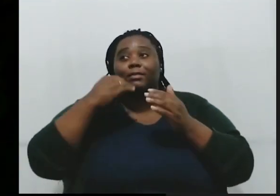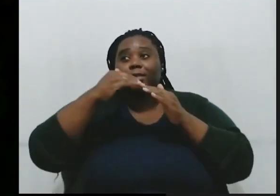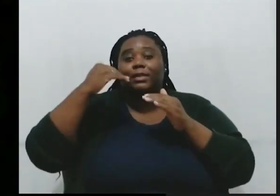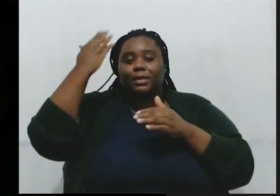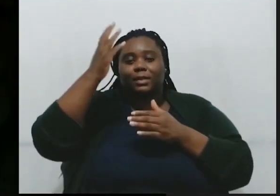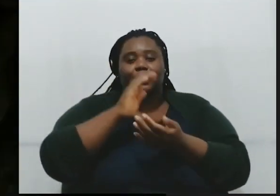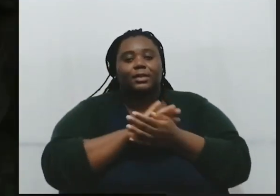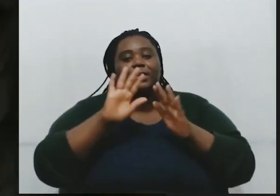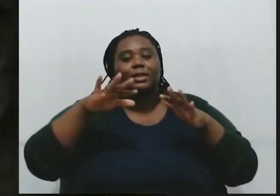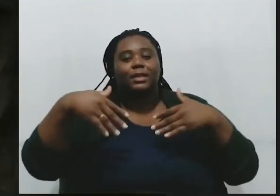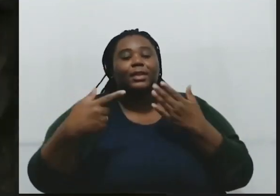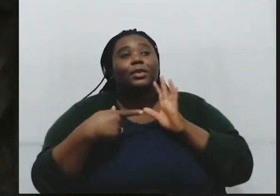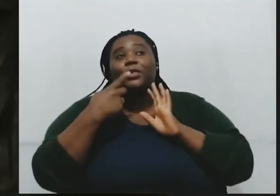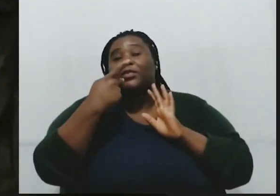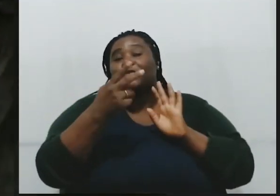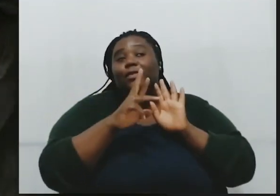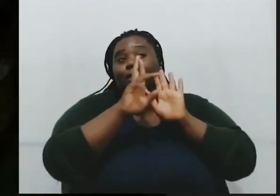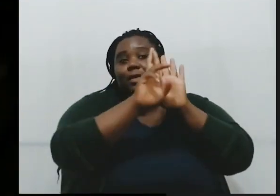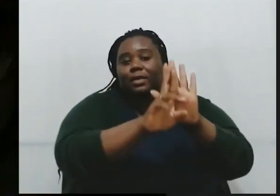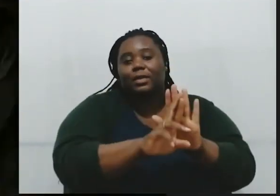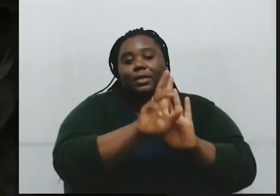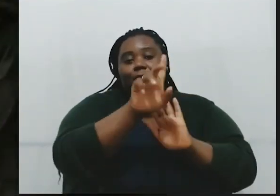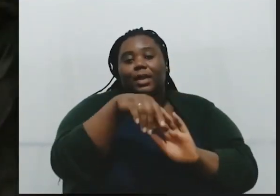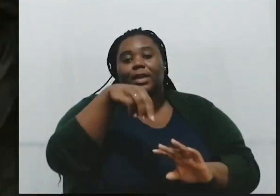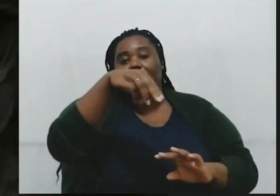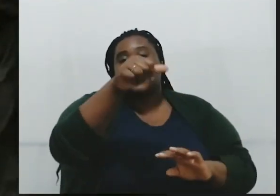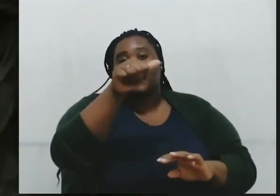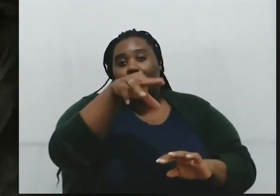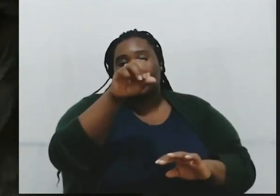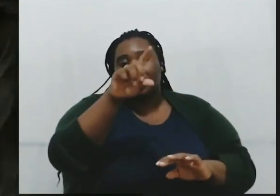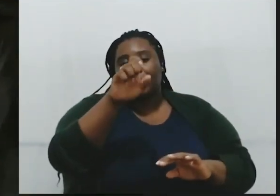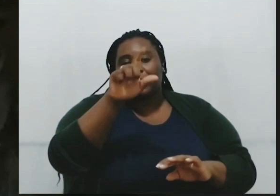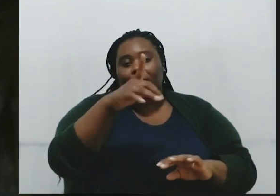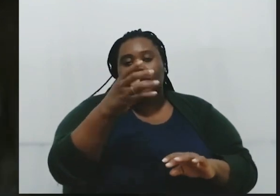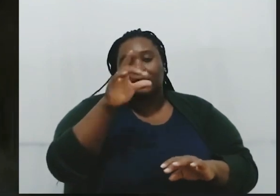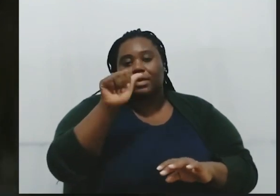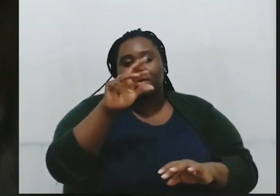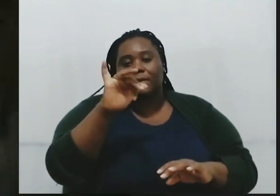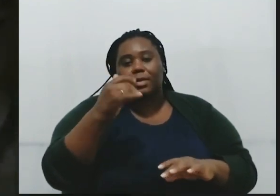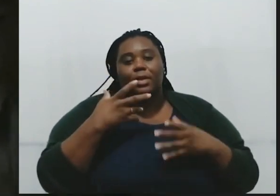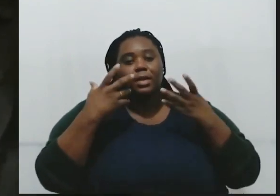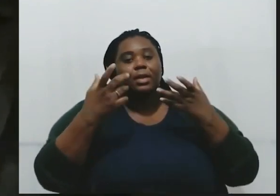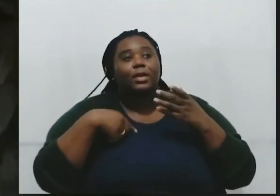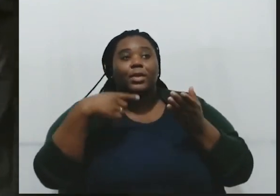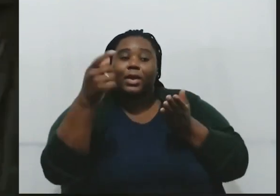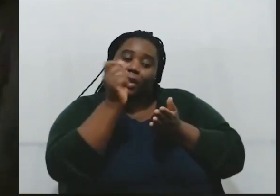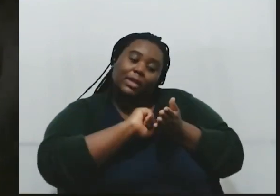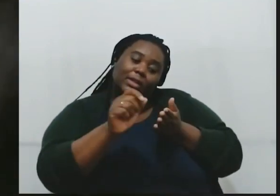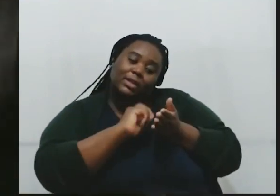Manuel Carlos. Eu queria ser o Manuel Carlos, eu queria ser escritora de novela.